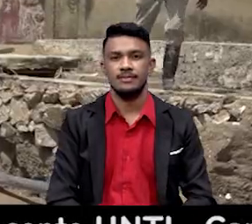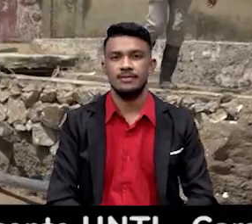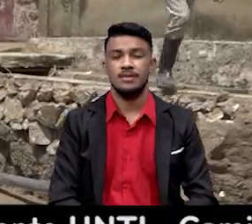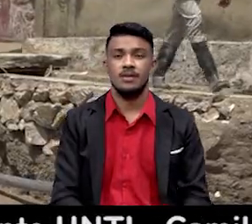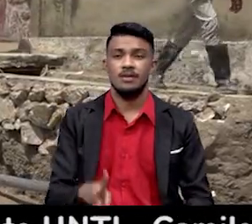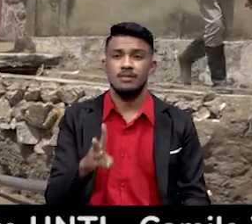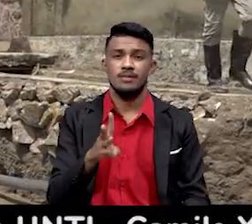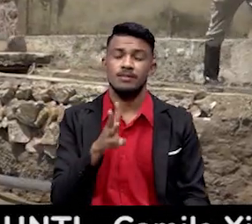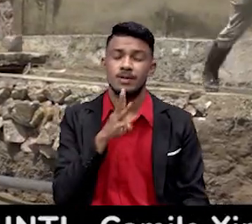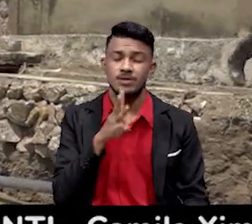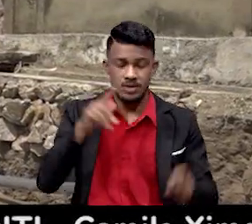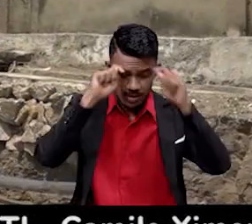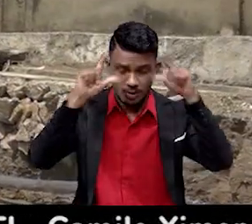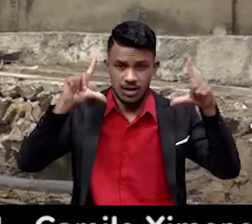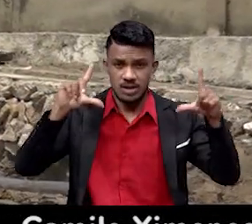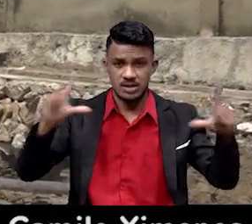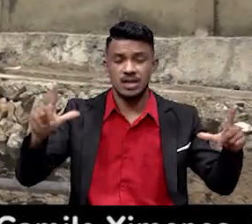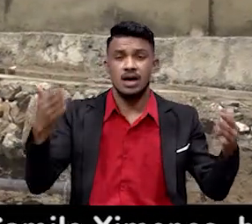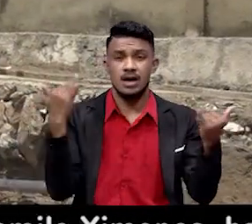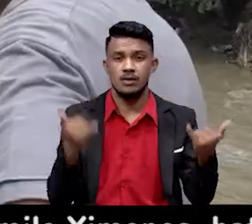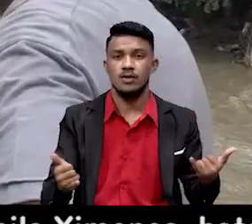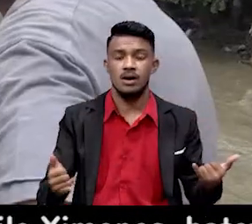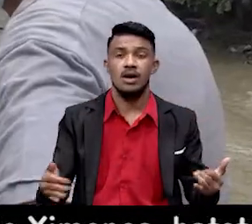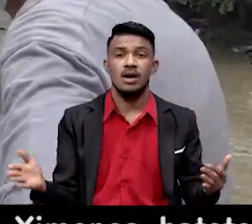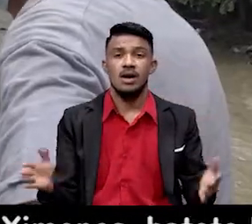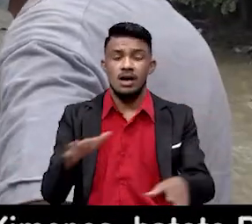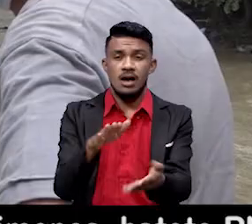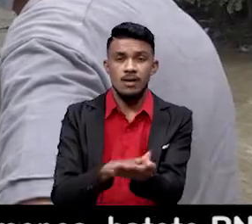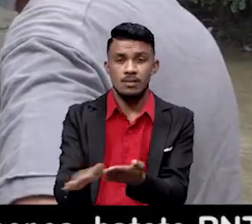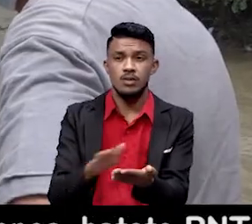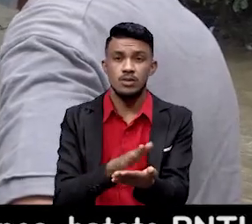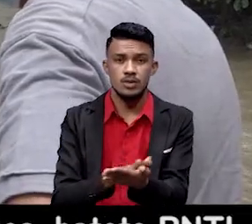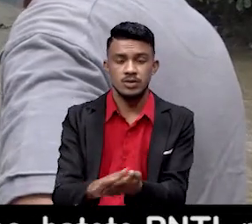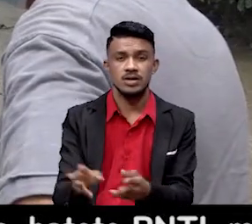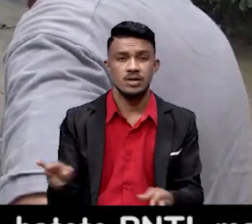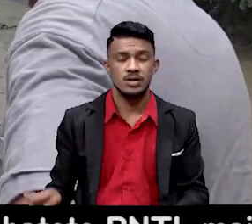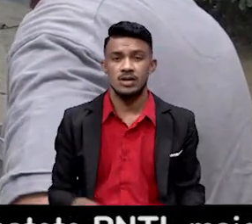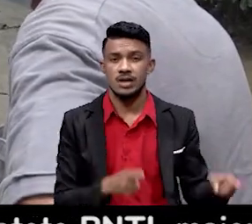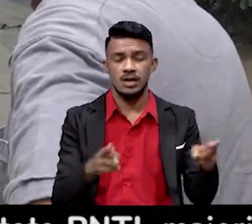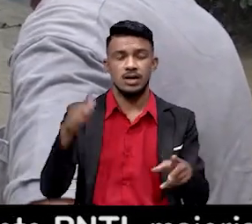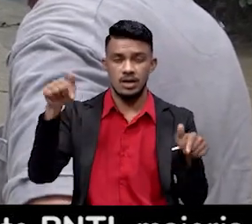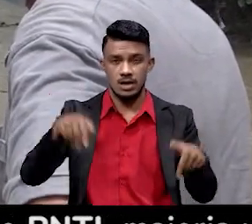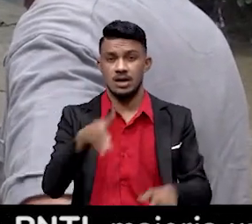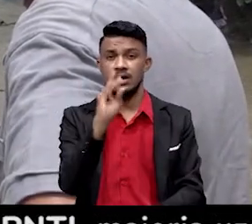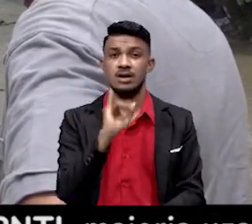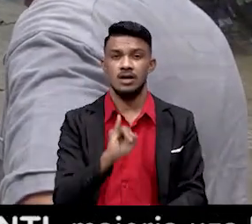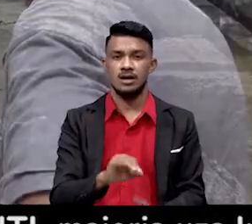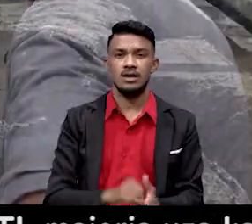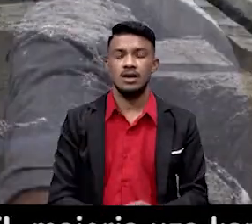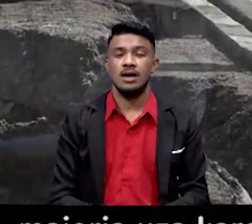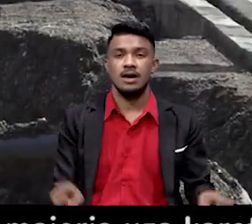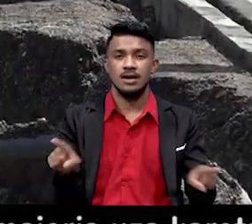Bemos Timor-Leste mos agora dau-dau hamos hela drainase no kanalizasaun bemos iha kapital Dili no